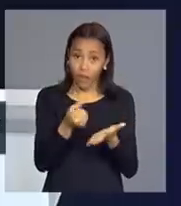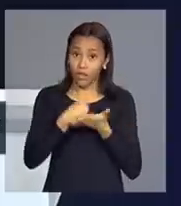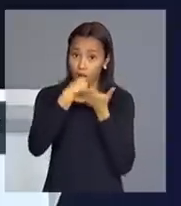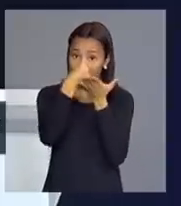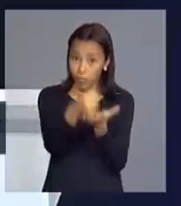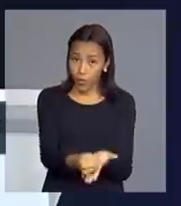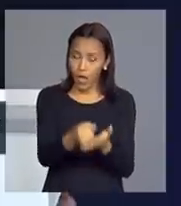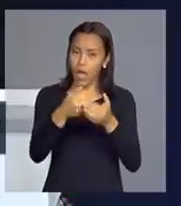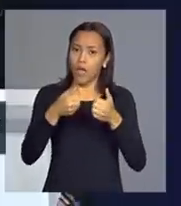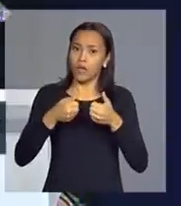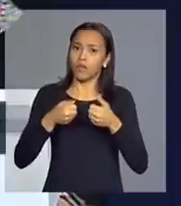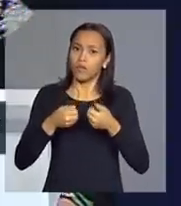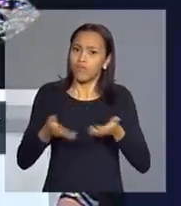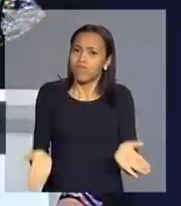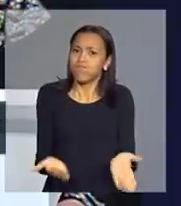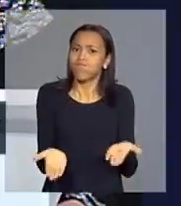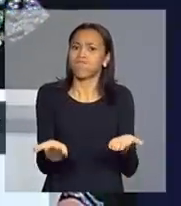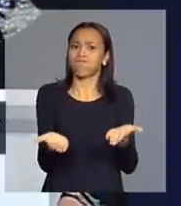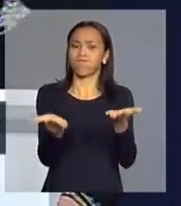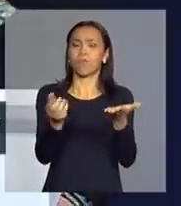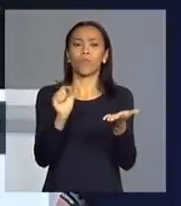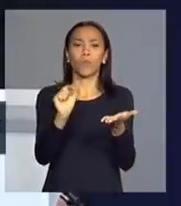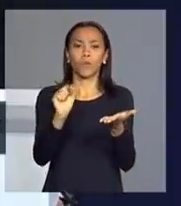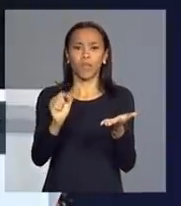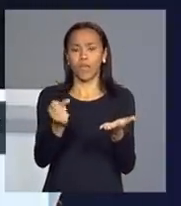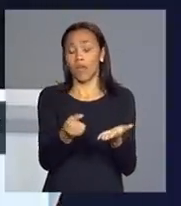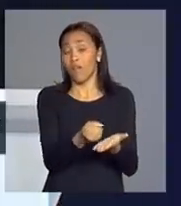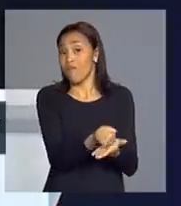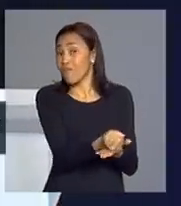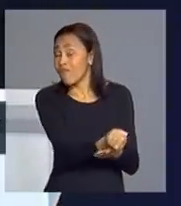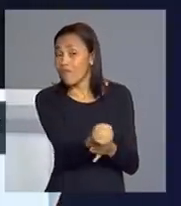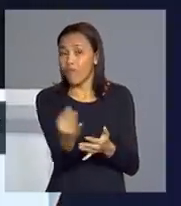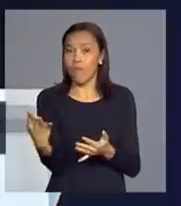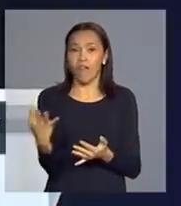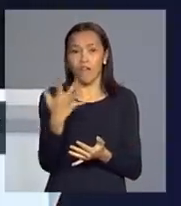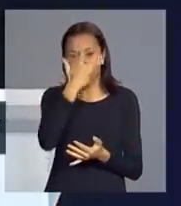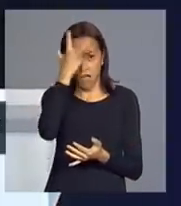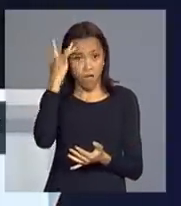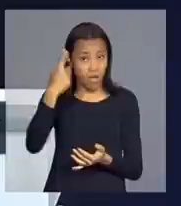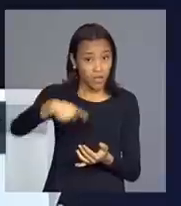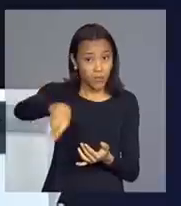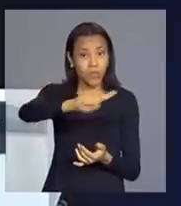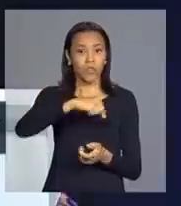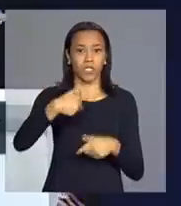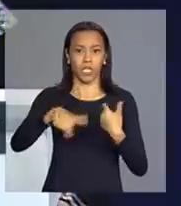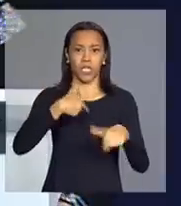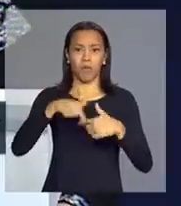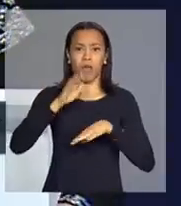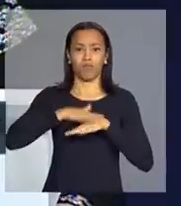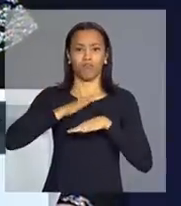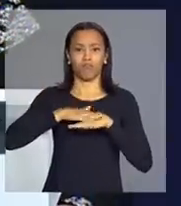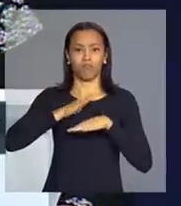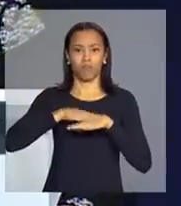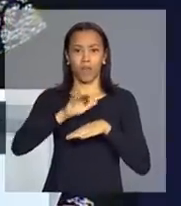e expandir milhões e milhões de pessoas que trabalham por conta